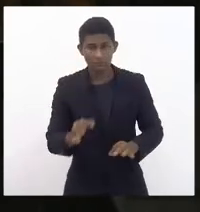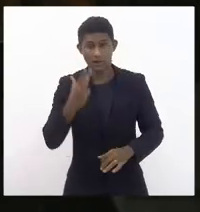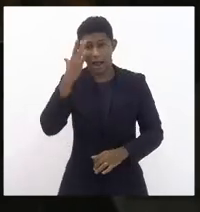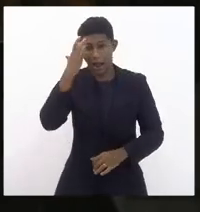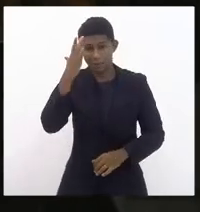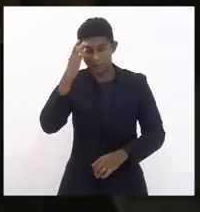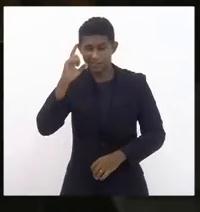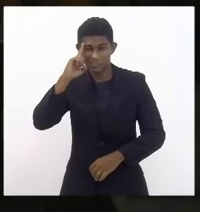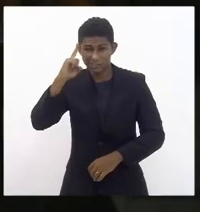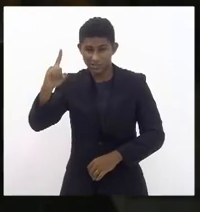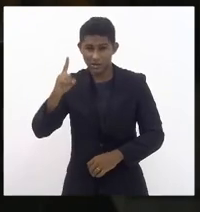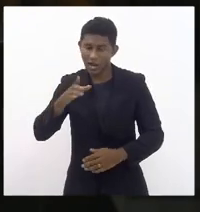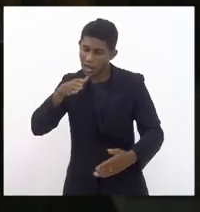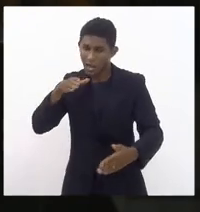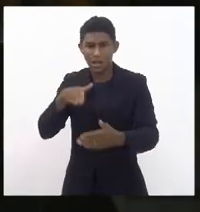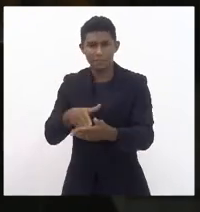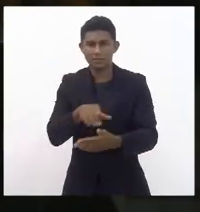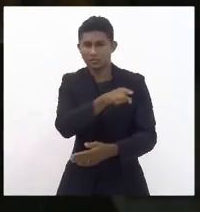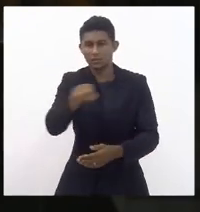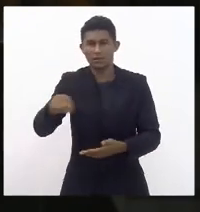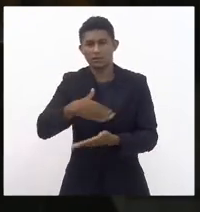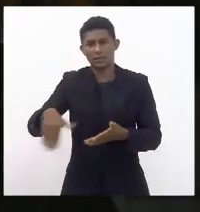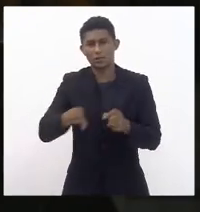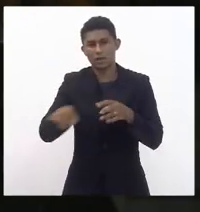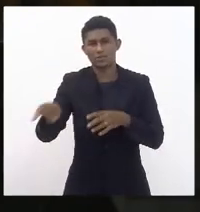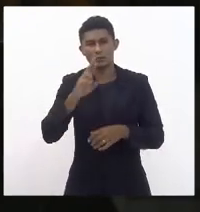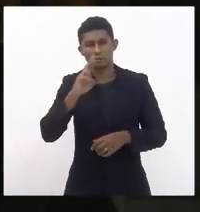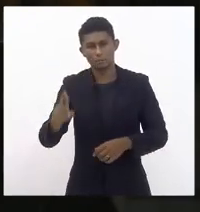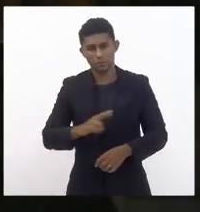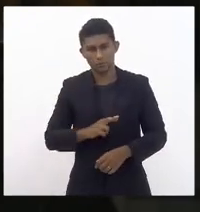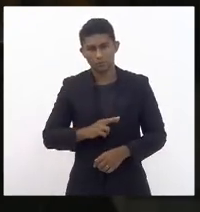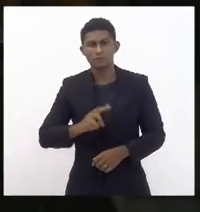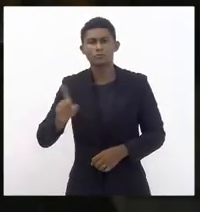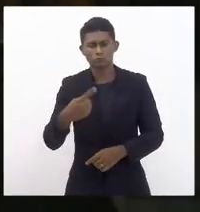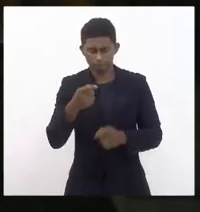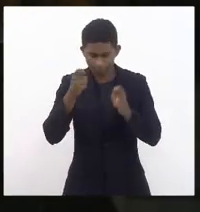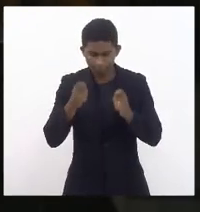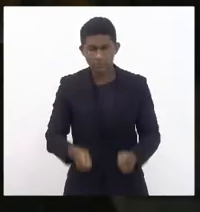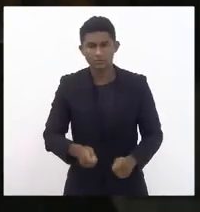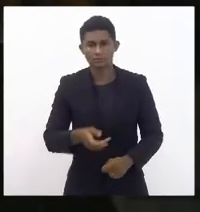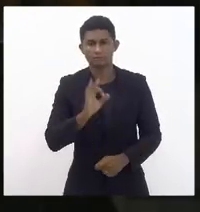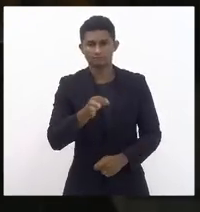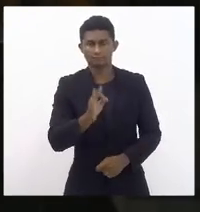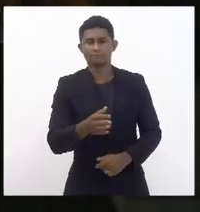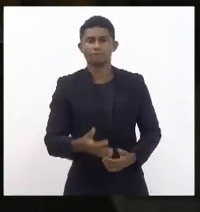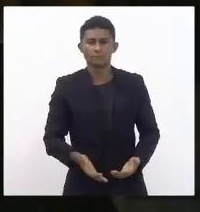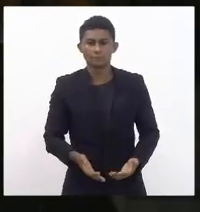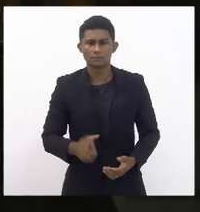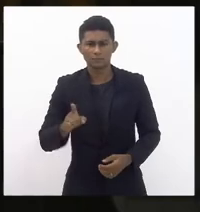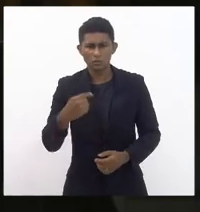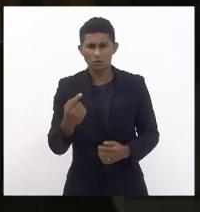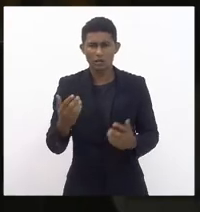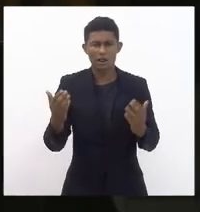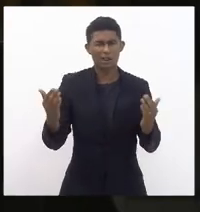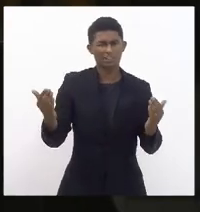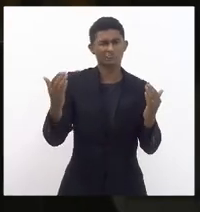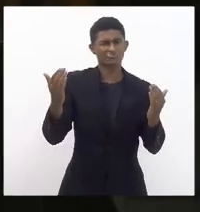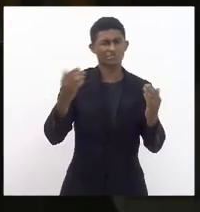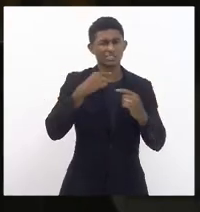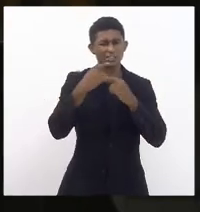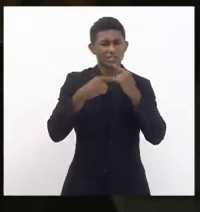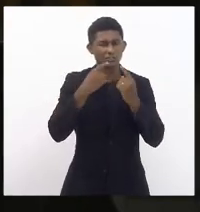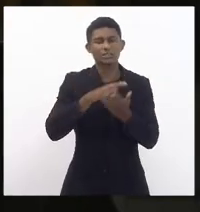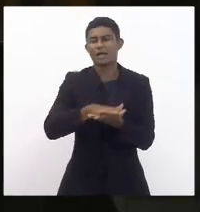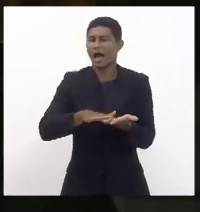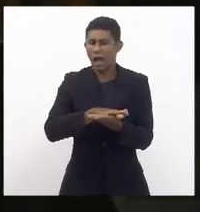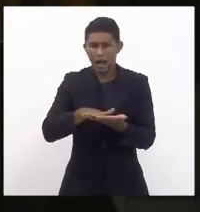para Seduc nos da sua devolutiva e estamos tendo muito firmes de que a gente não tem dúvida de que